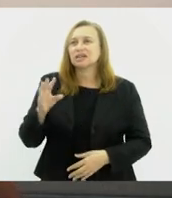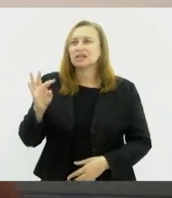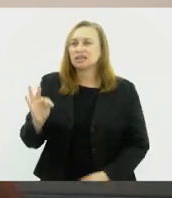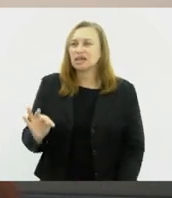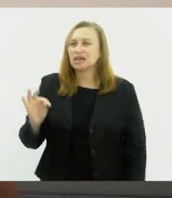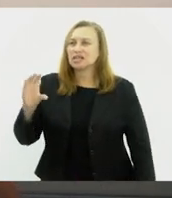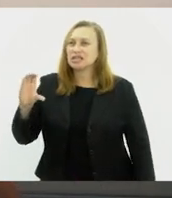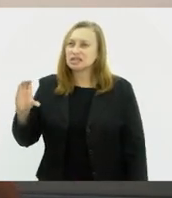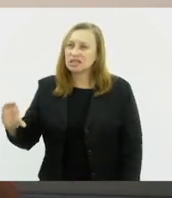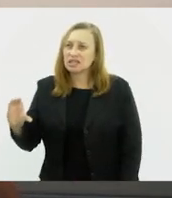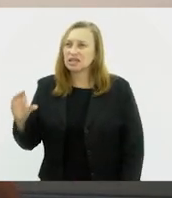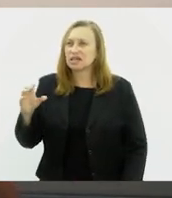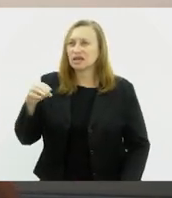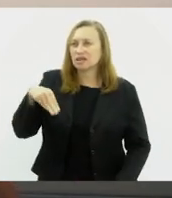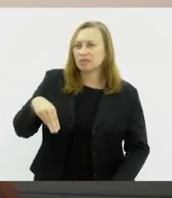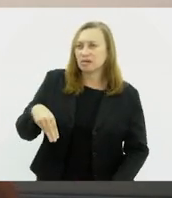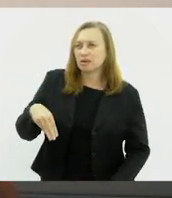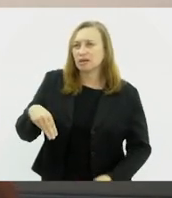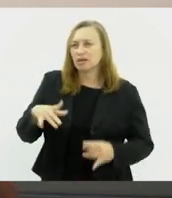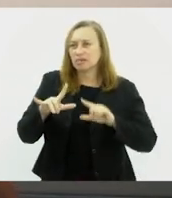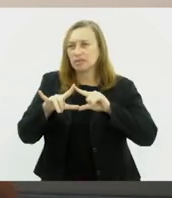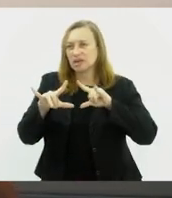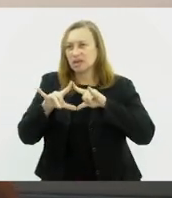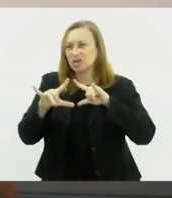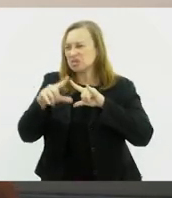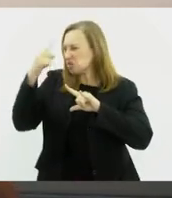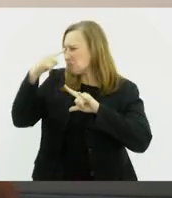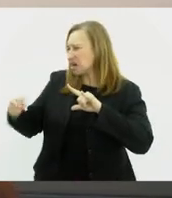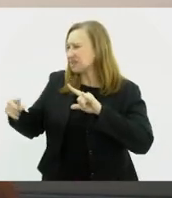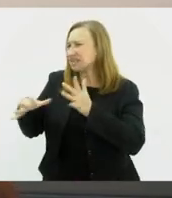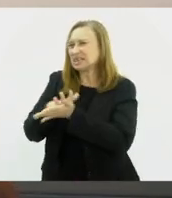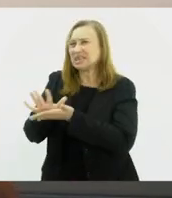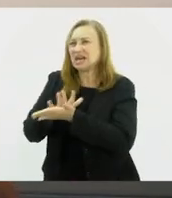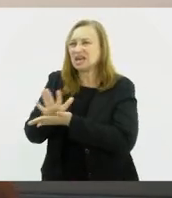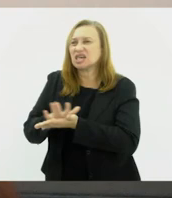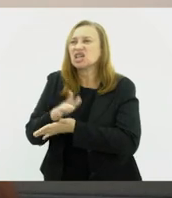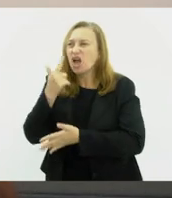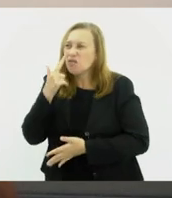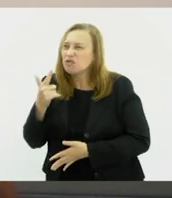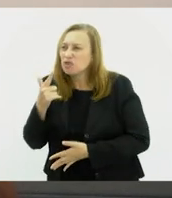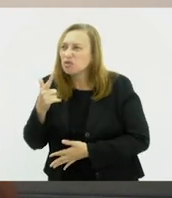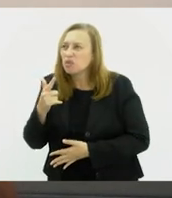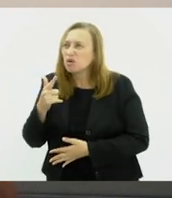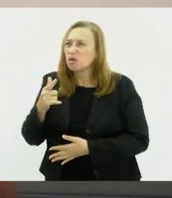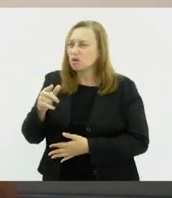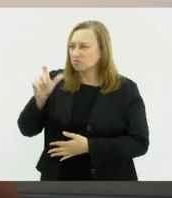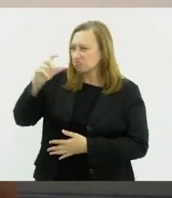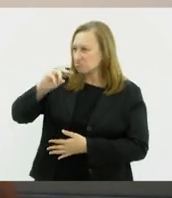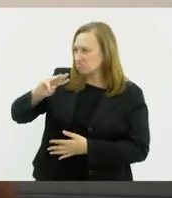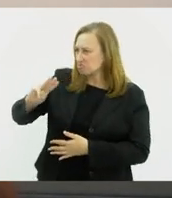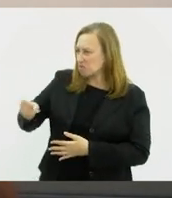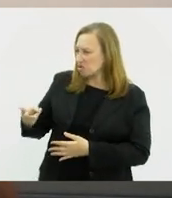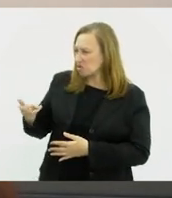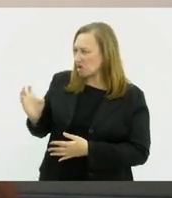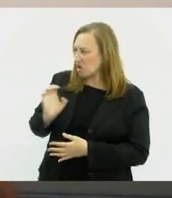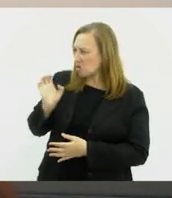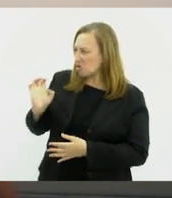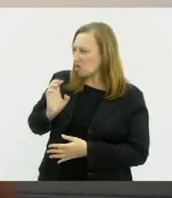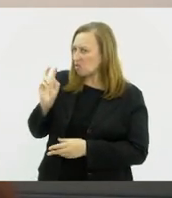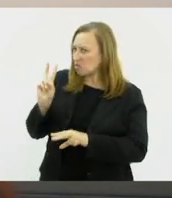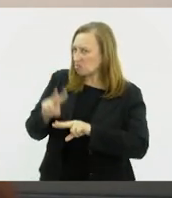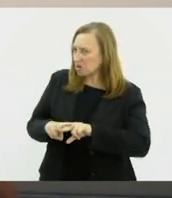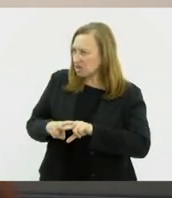milí isso não manda nada rapaz isso não manda nada Alguém já viu um milionário preso por de droga do sistema